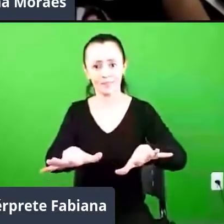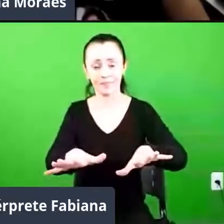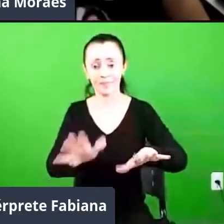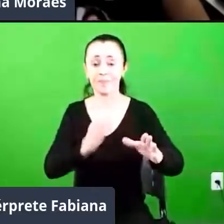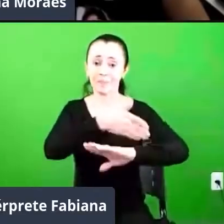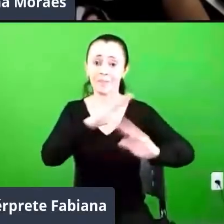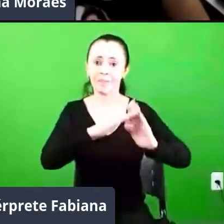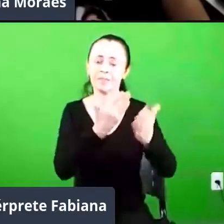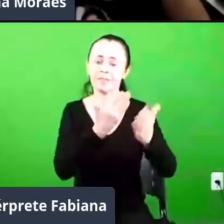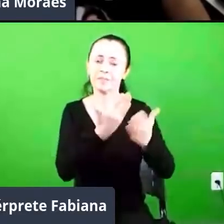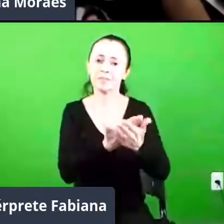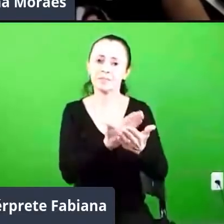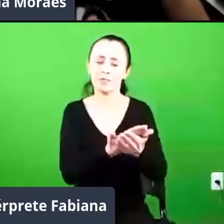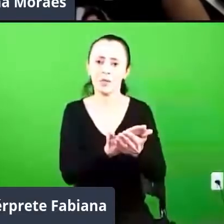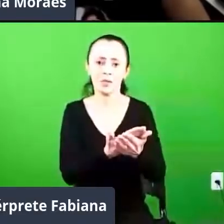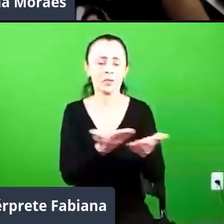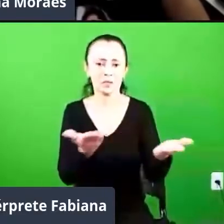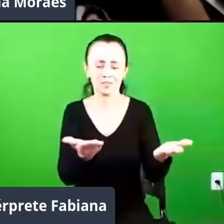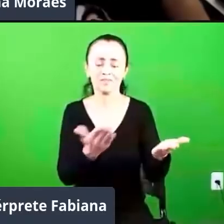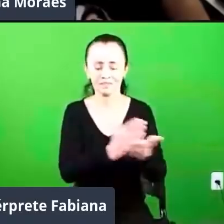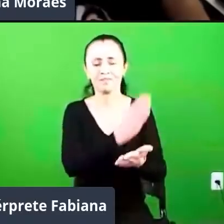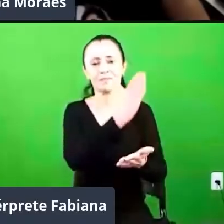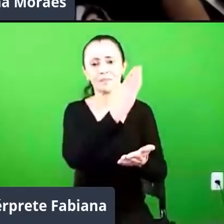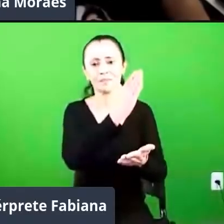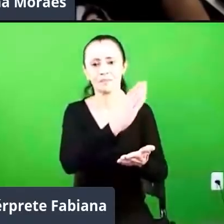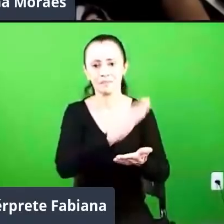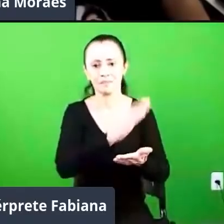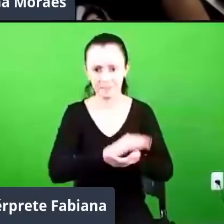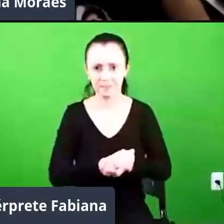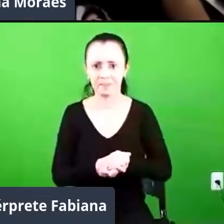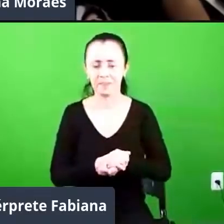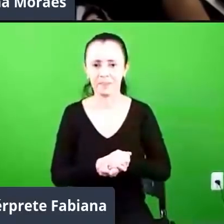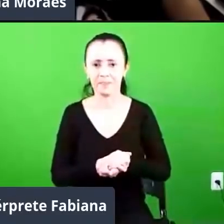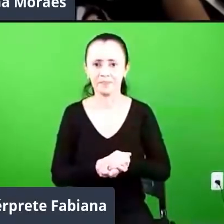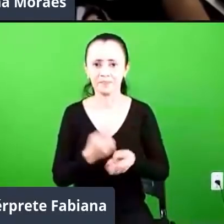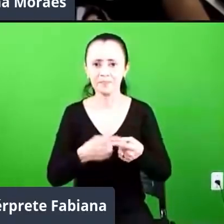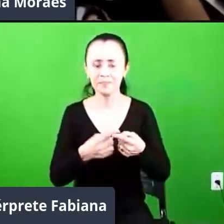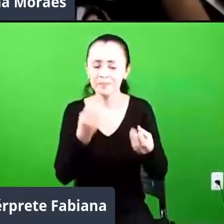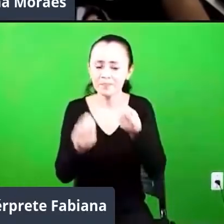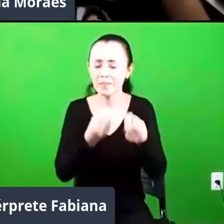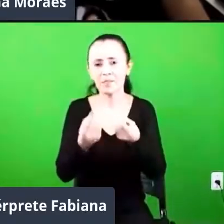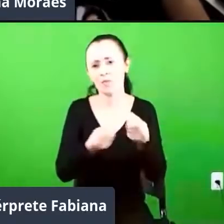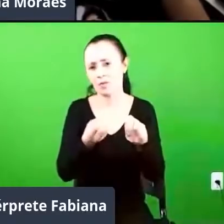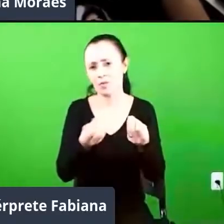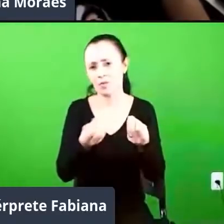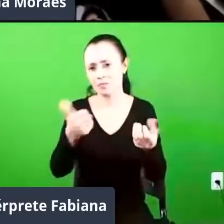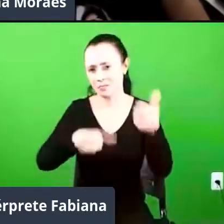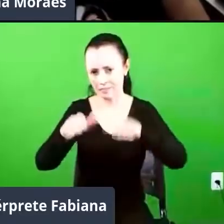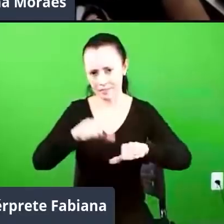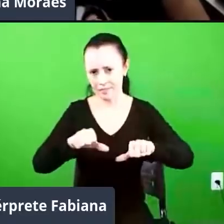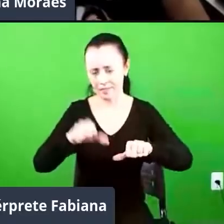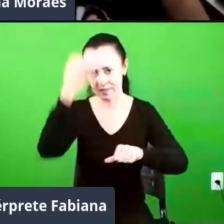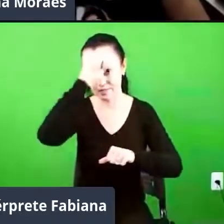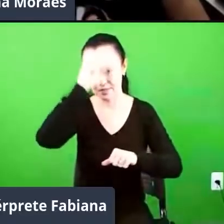ele está automaticamente aprovado, né? Porque como mensurar essa aprendizagem? Agora também é algo muito,